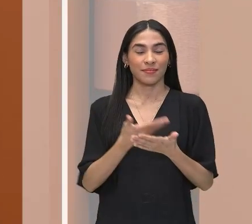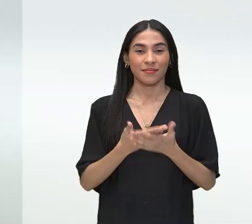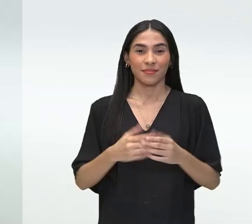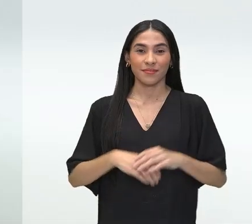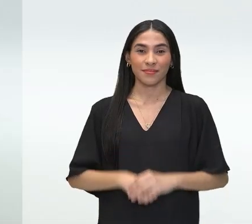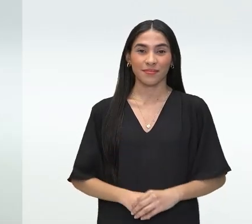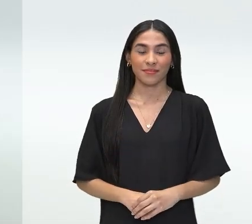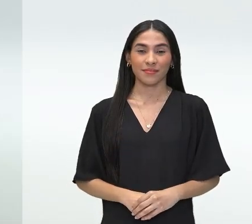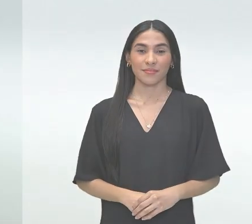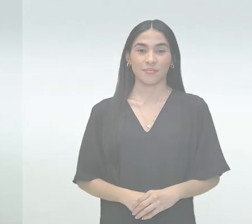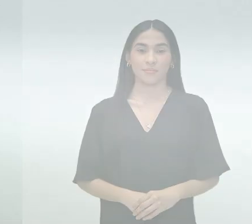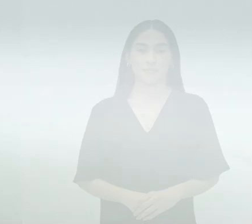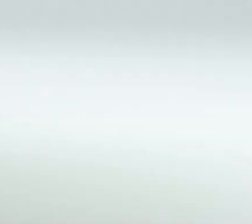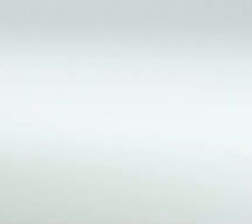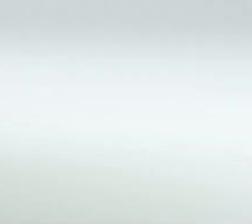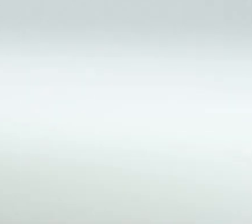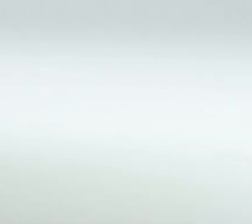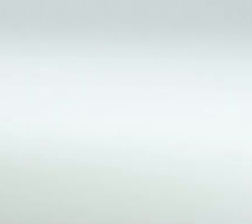aula.